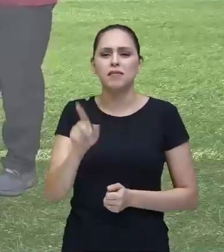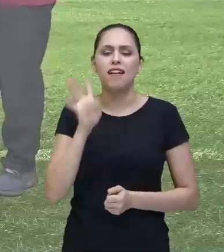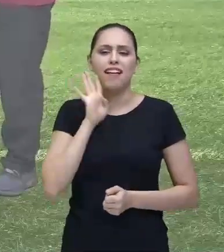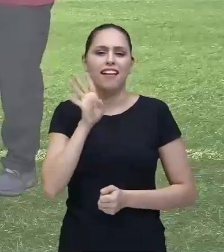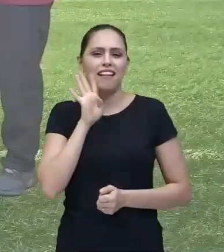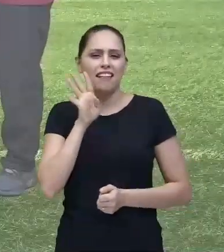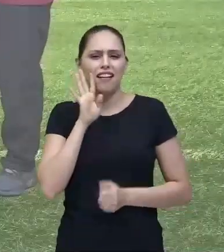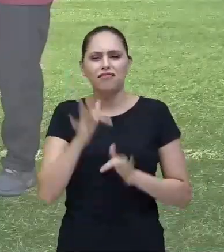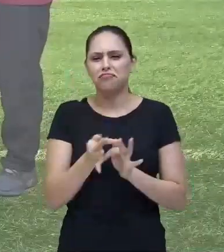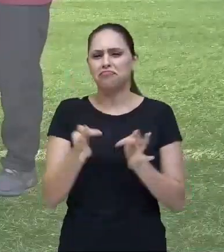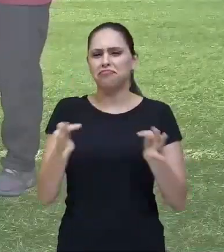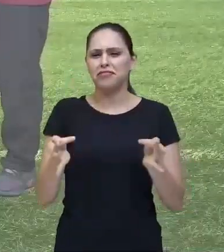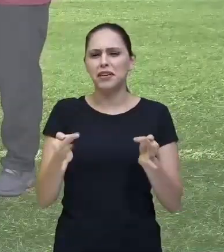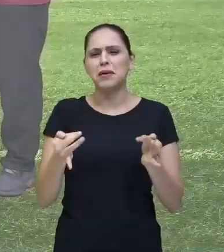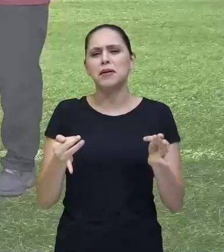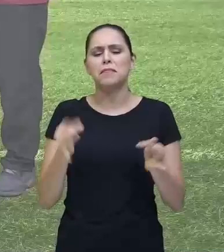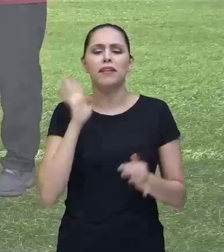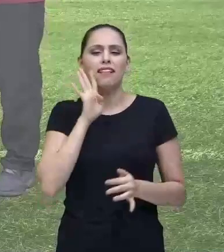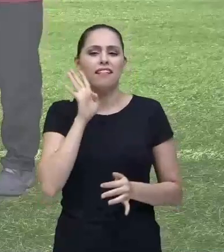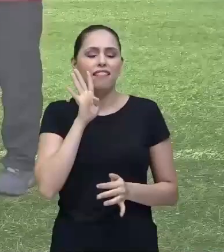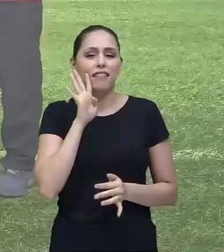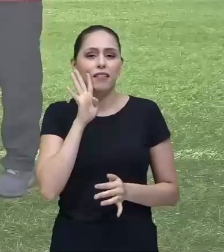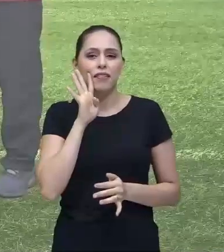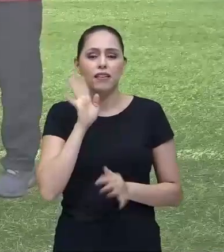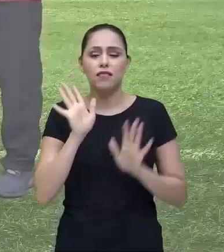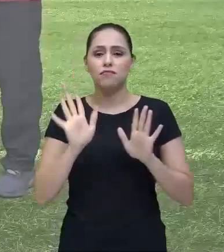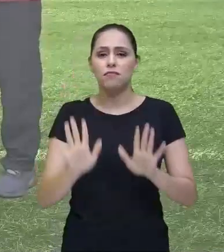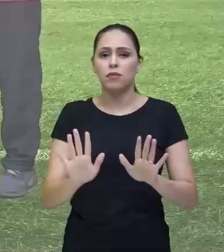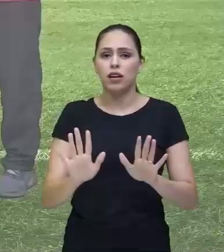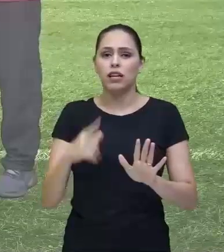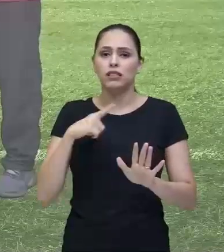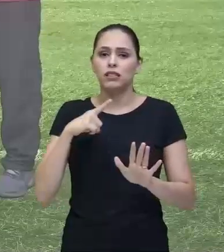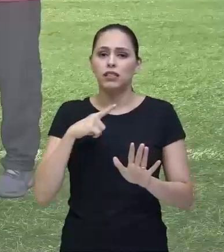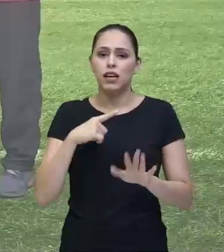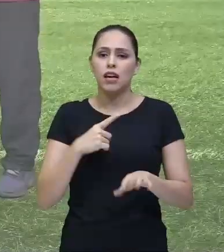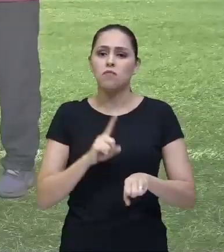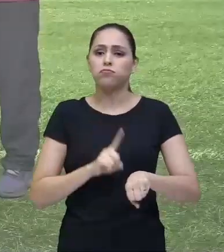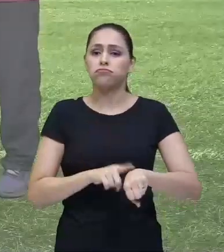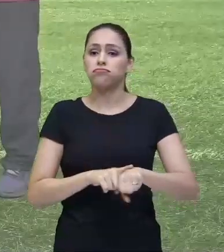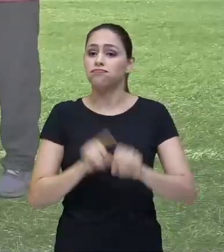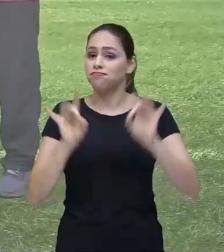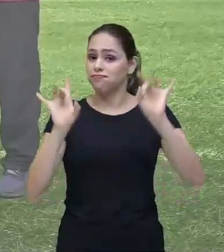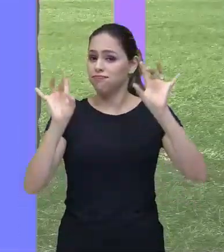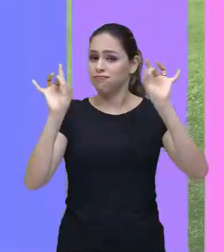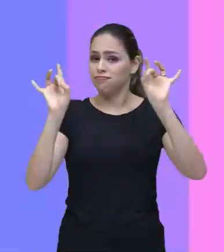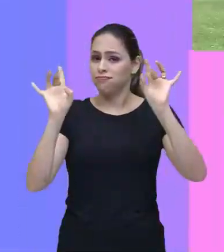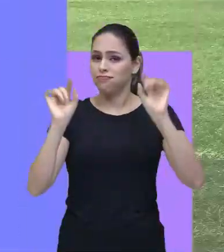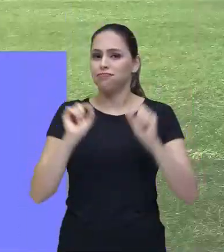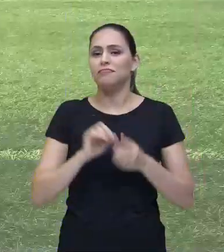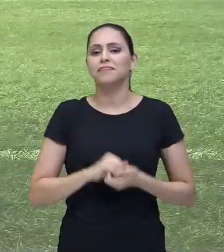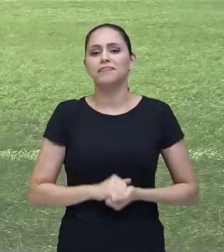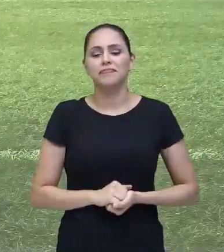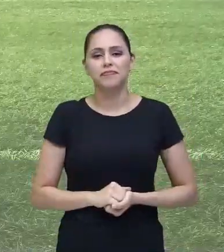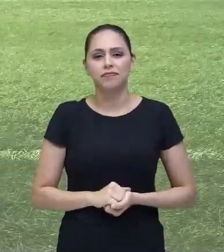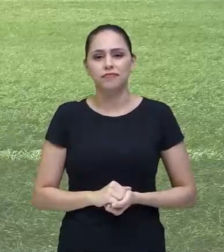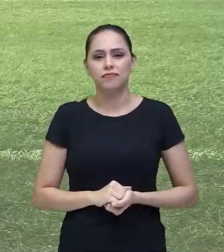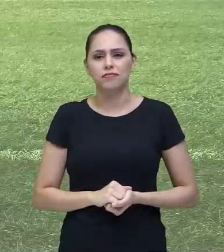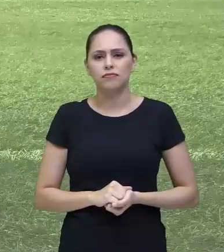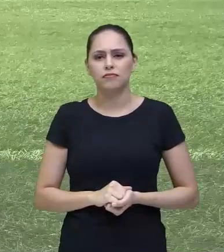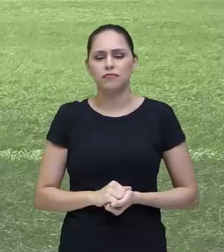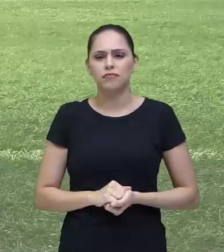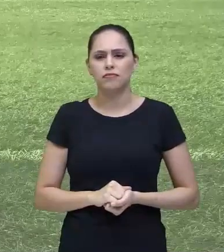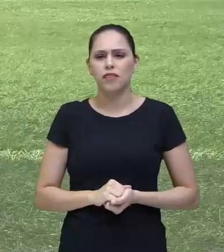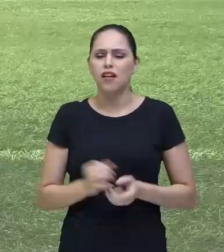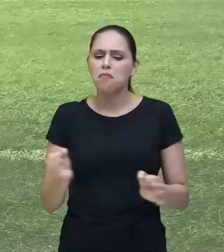Coisa simples, a gente se divertiu bastante. Mas ainda tem um momento muito especial no nosso Festival Olímpico. Sim,